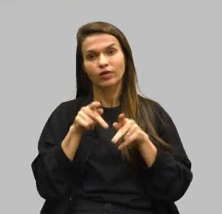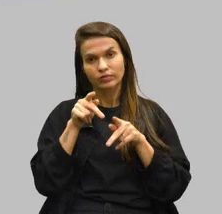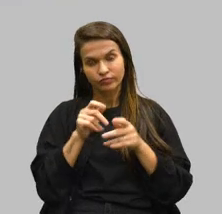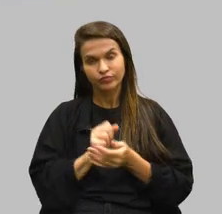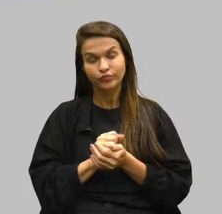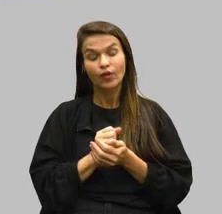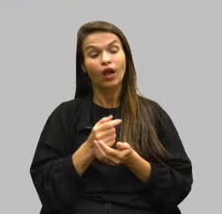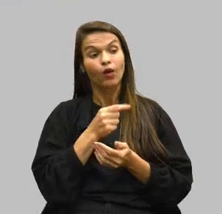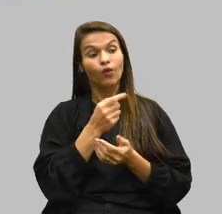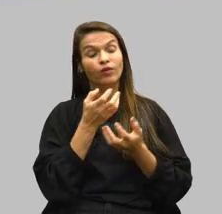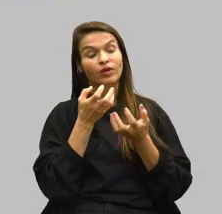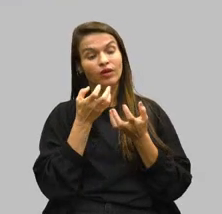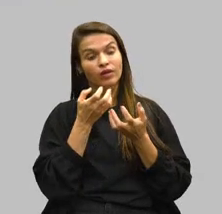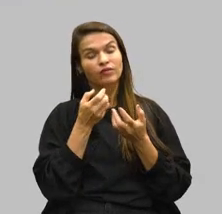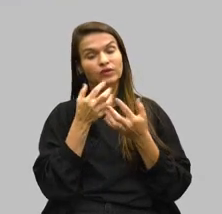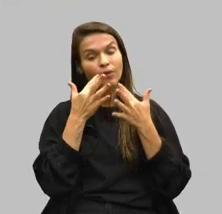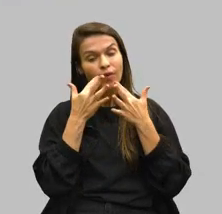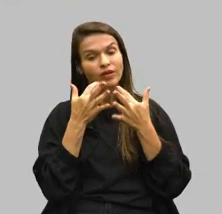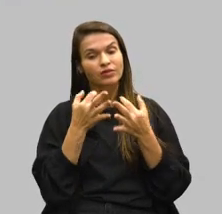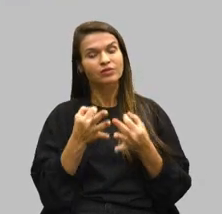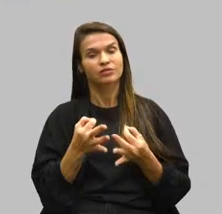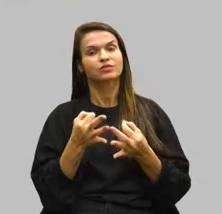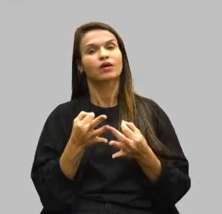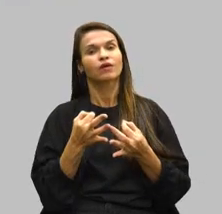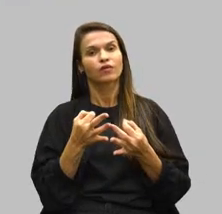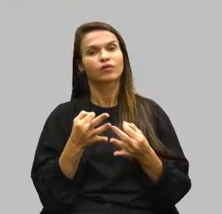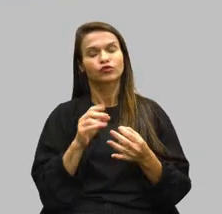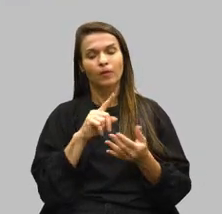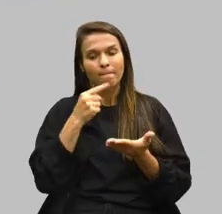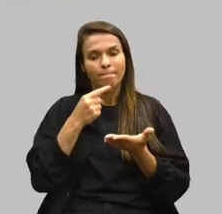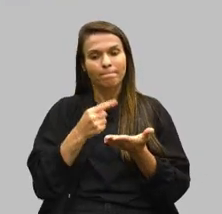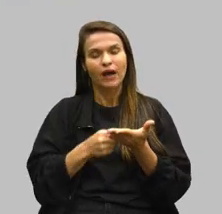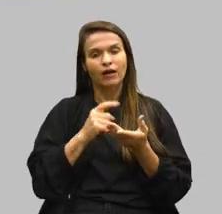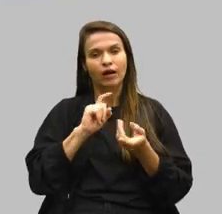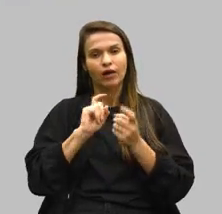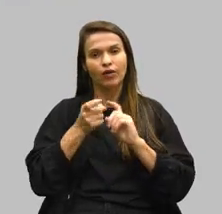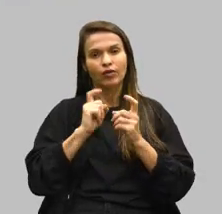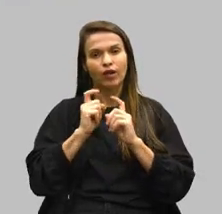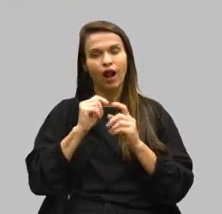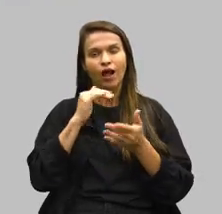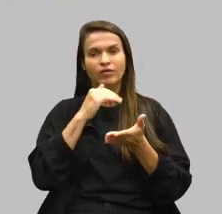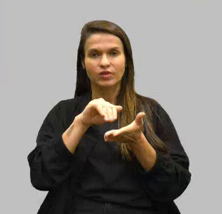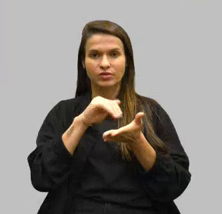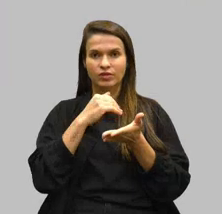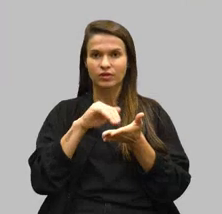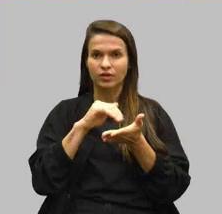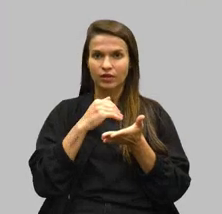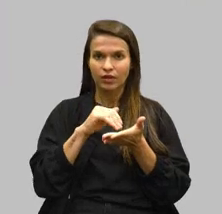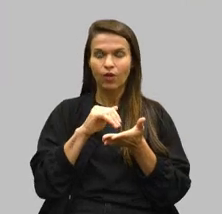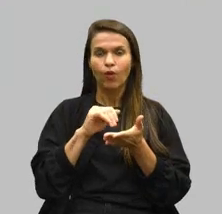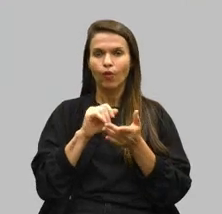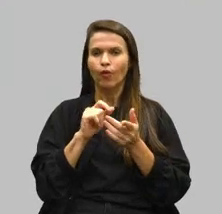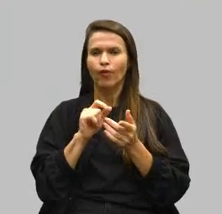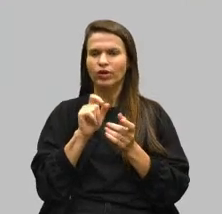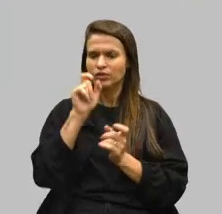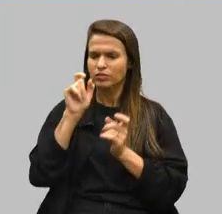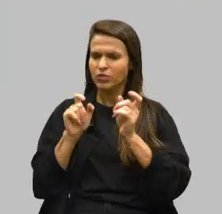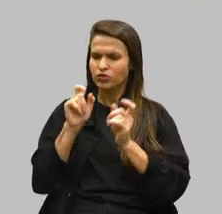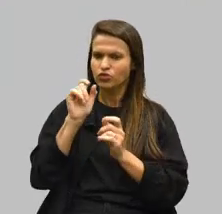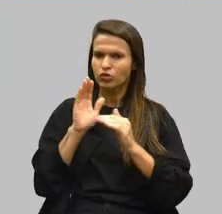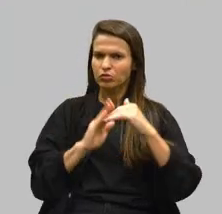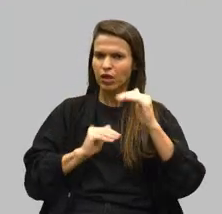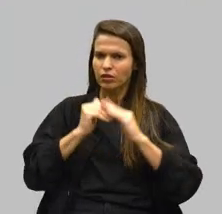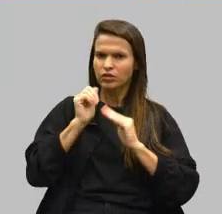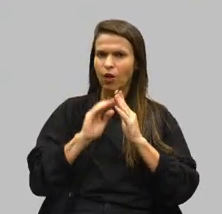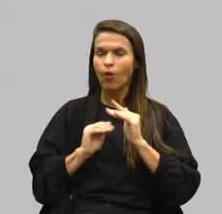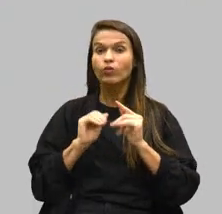atenção e quem sabe marcasse nós marcássemos uma audiência lá na secretaria com os especialistas lá Tomas os médicos são oito